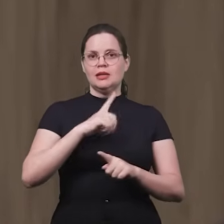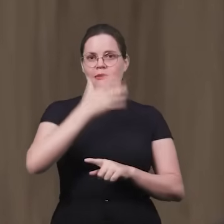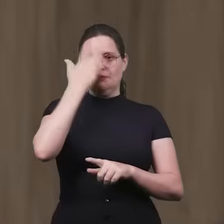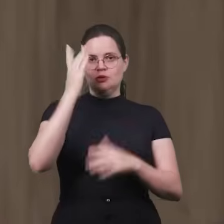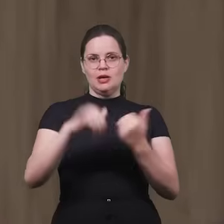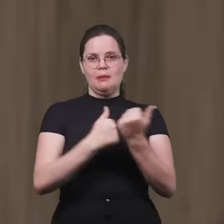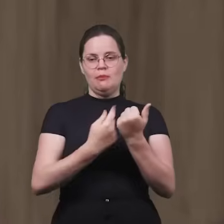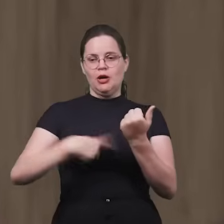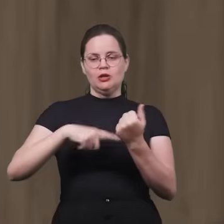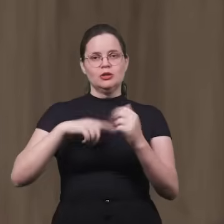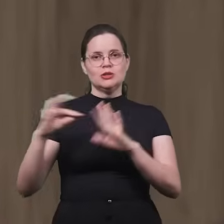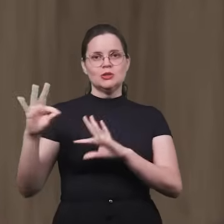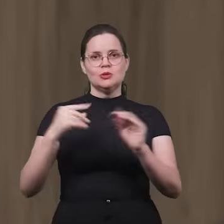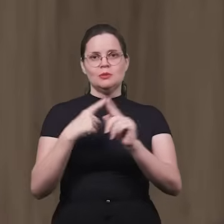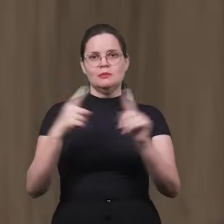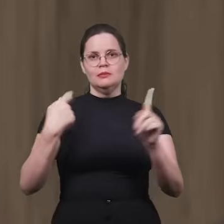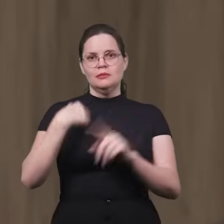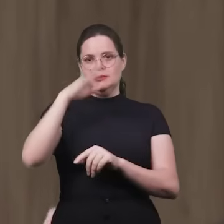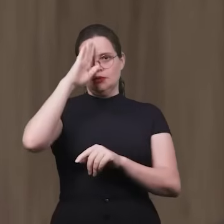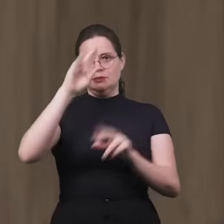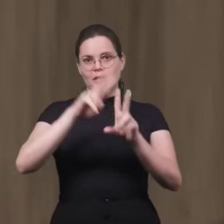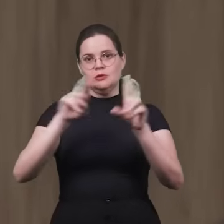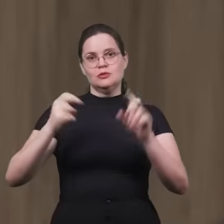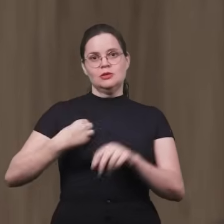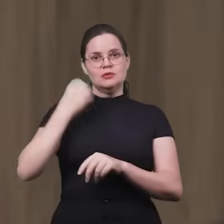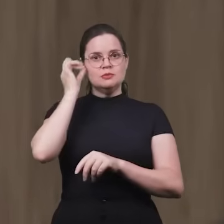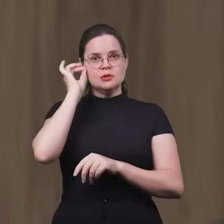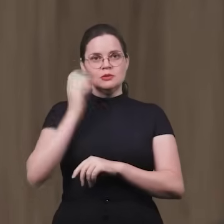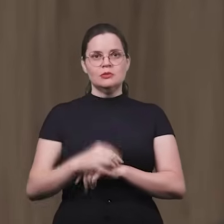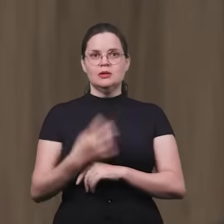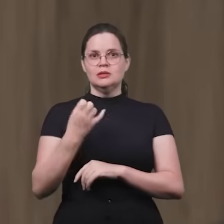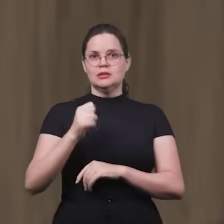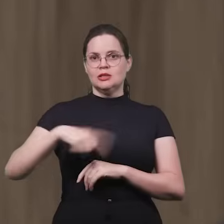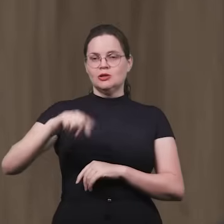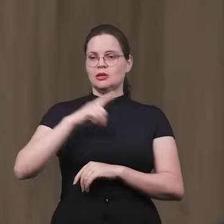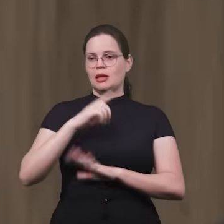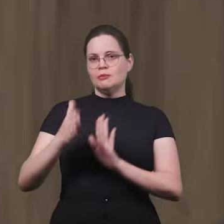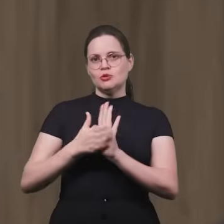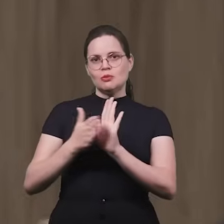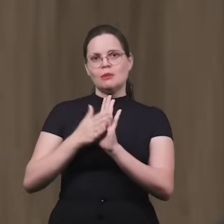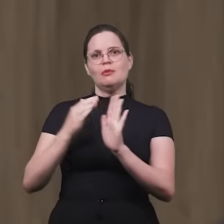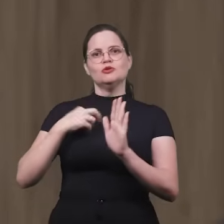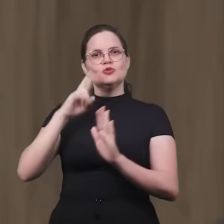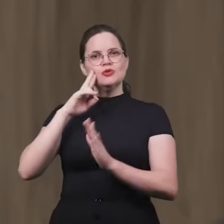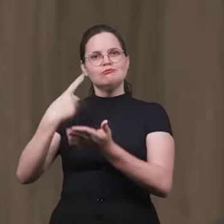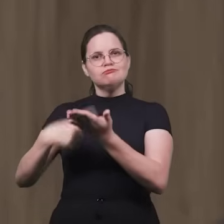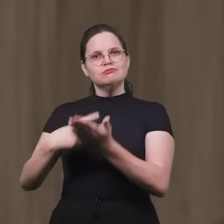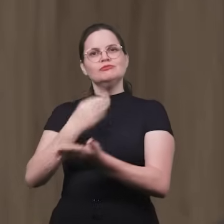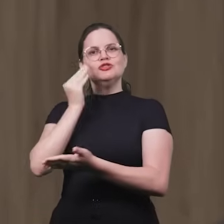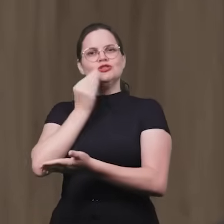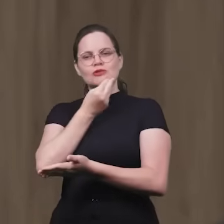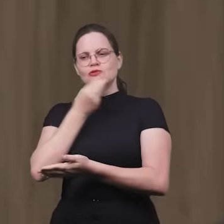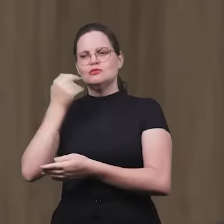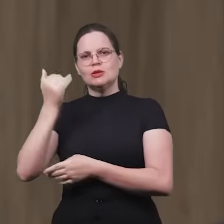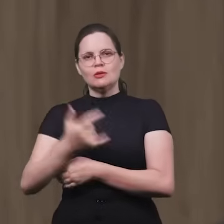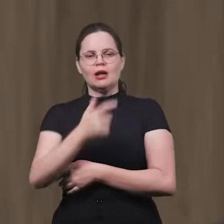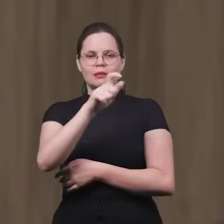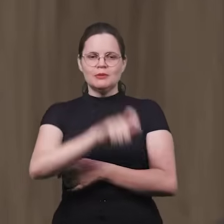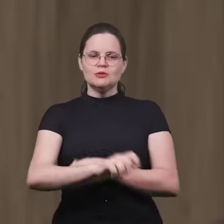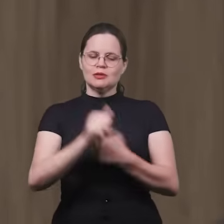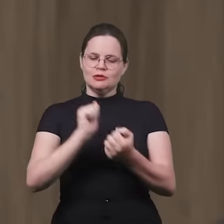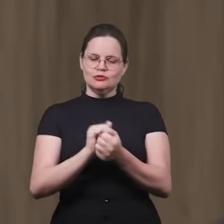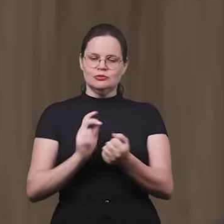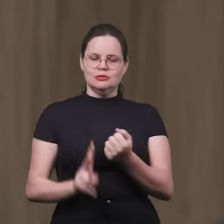pra apoiar no que for, mas principalmente no sentido espiritual. Você quer fazer um propósito, a pessoa tá lá, sabe? Acho que isso é